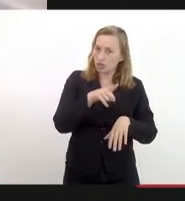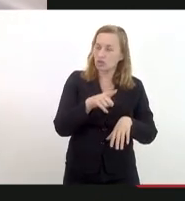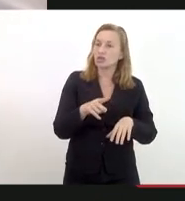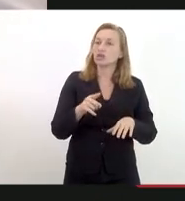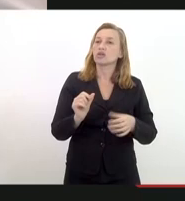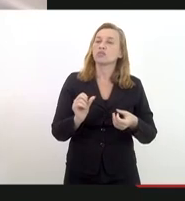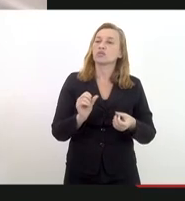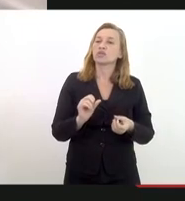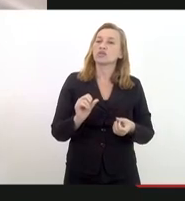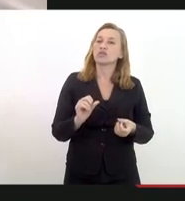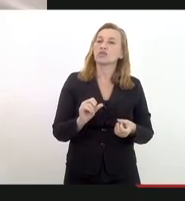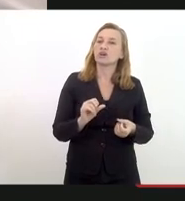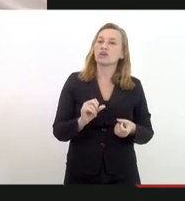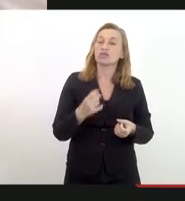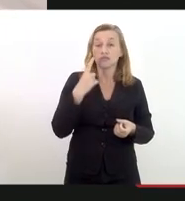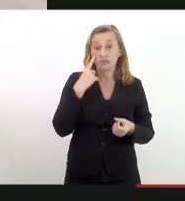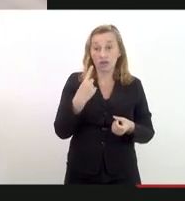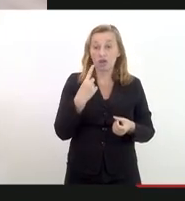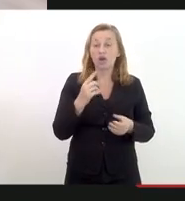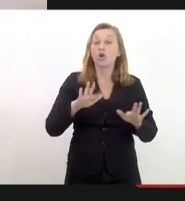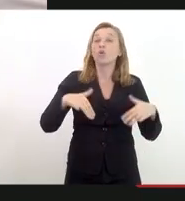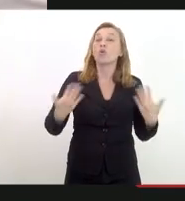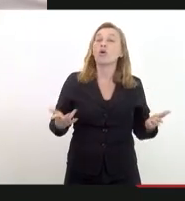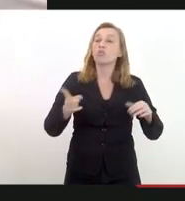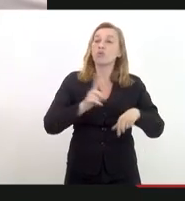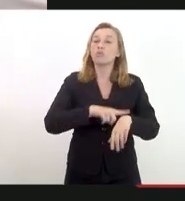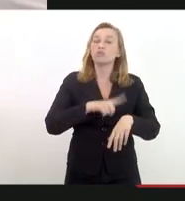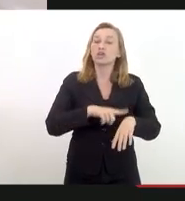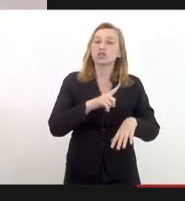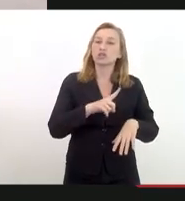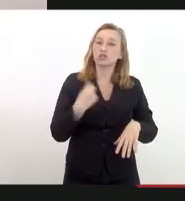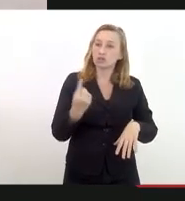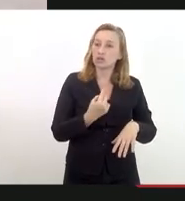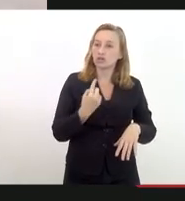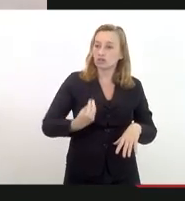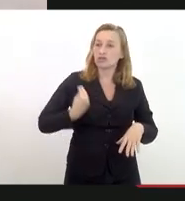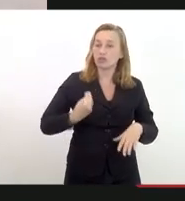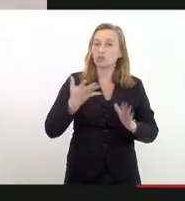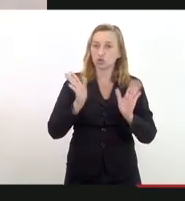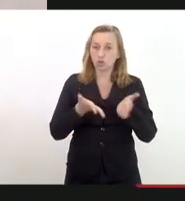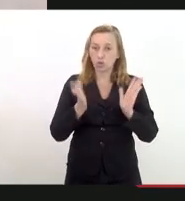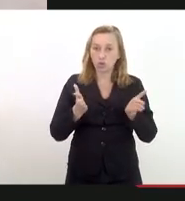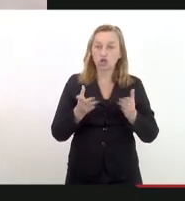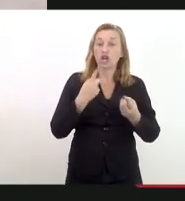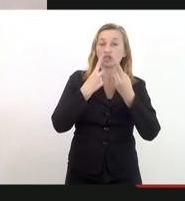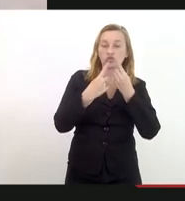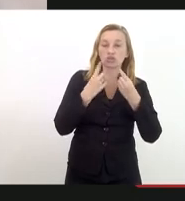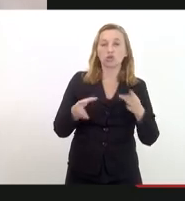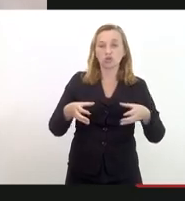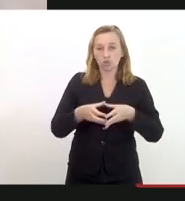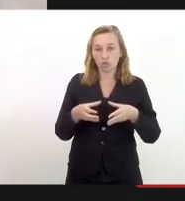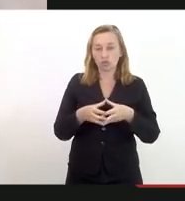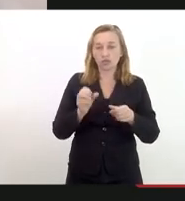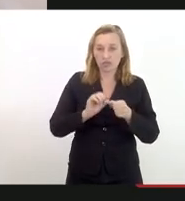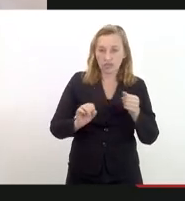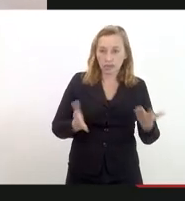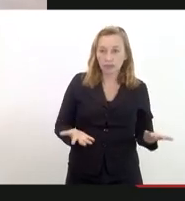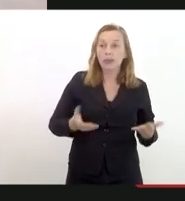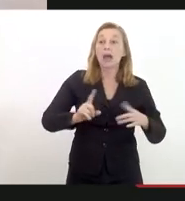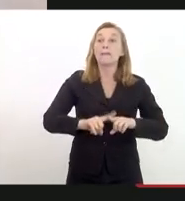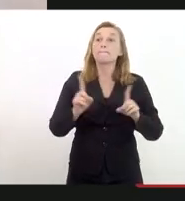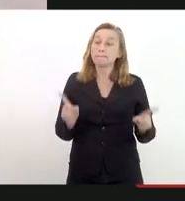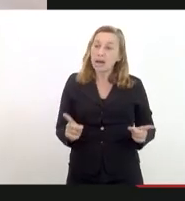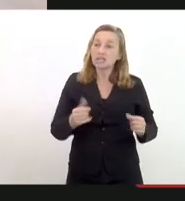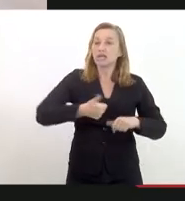atualizar qual é o momento que nós estamos hoje, qual o estágio, pela discussão que a equipe está fazendo com a OPAS. Mas nessa